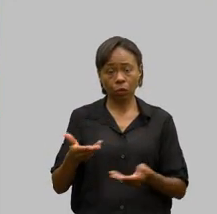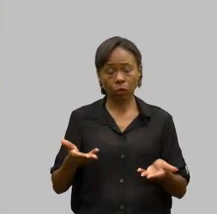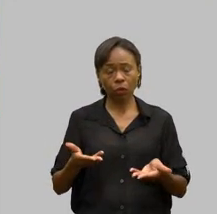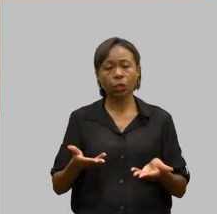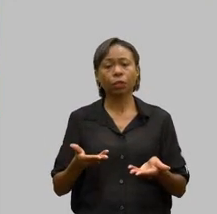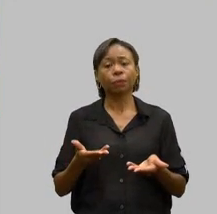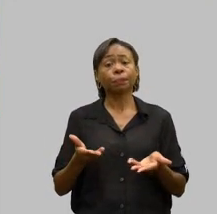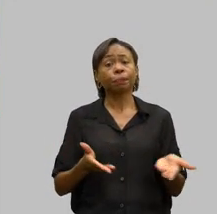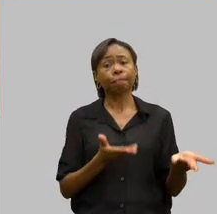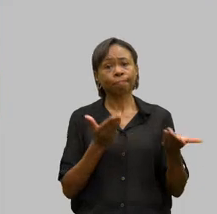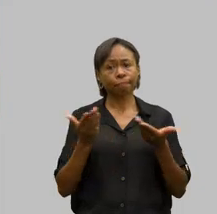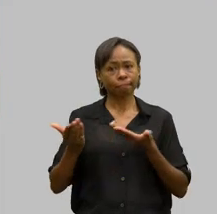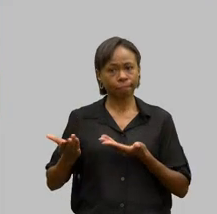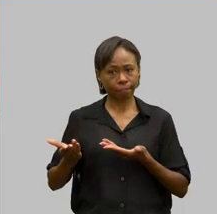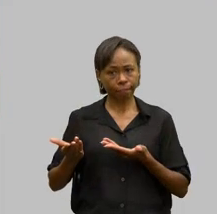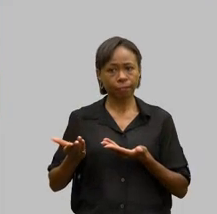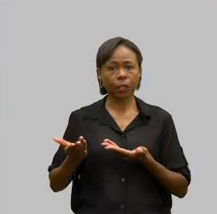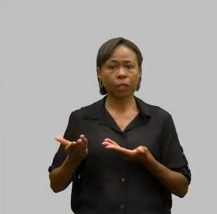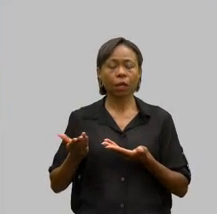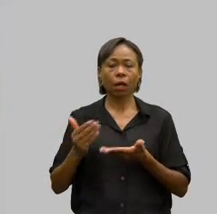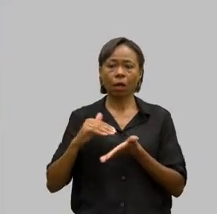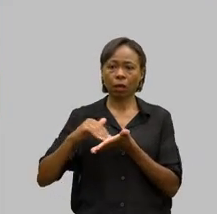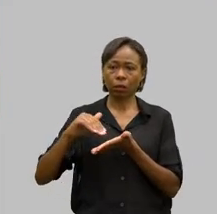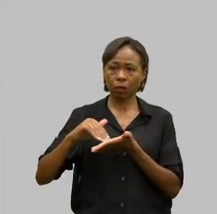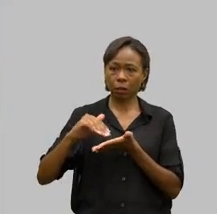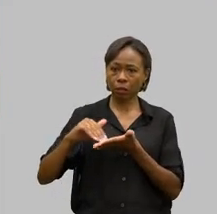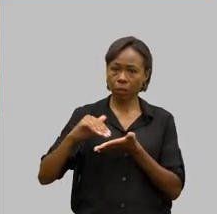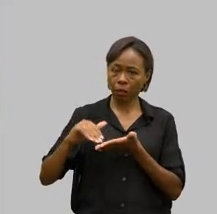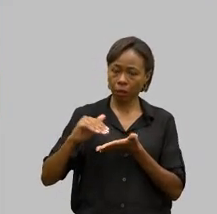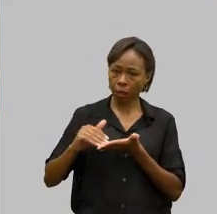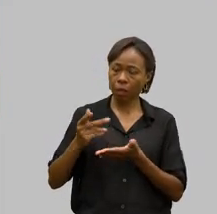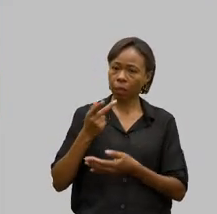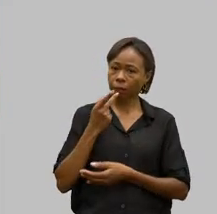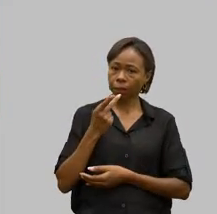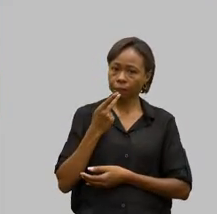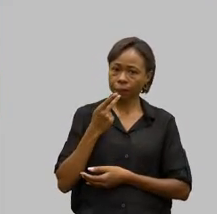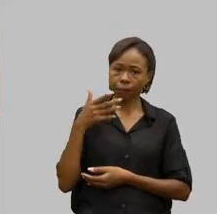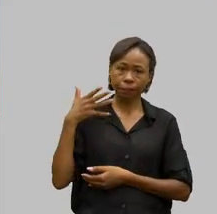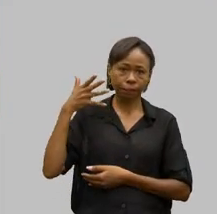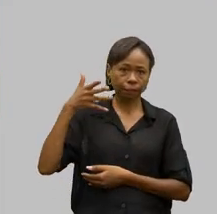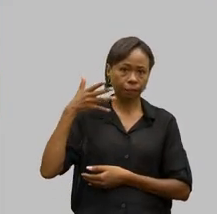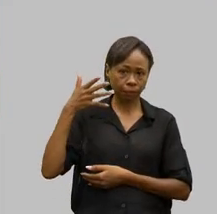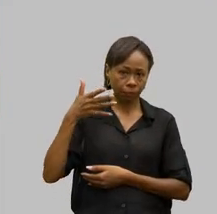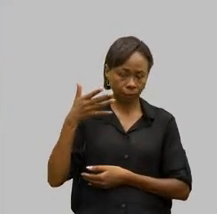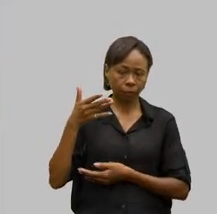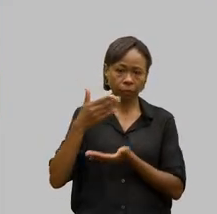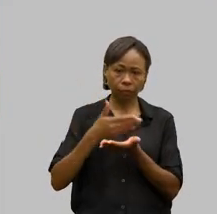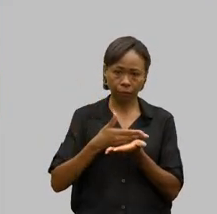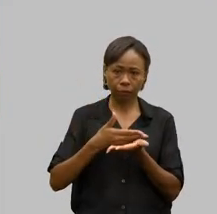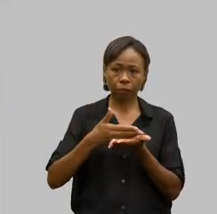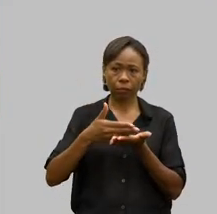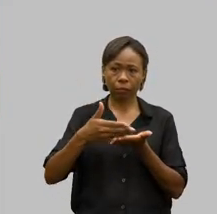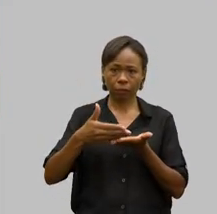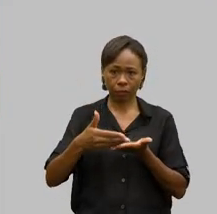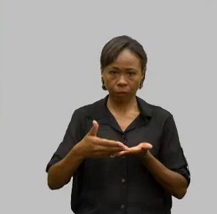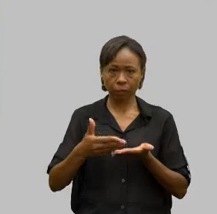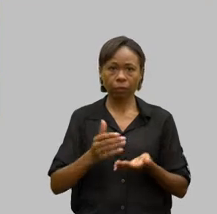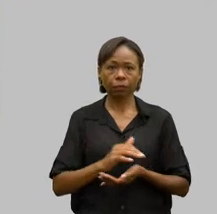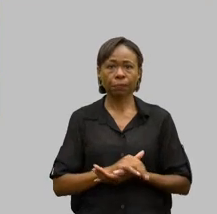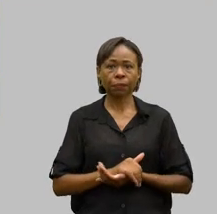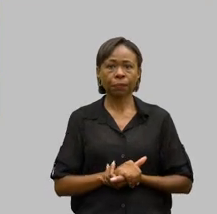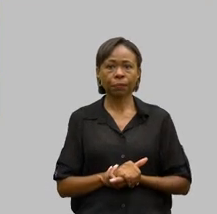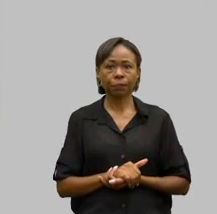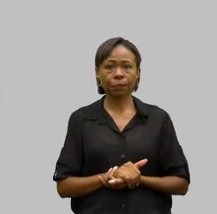passo, então, a palavra ao secretário para fazer a sua exposição inicial.